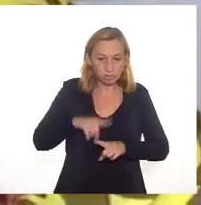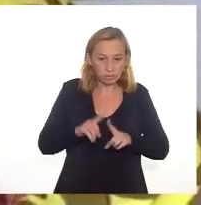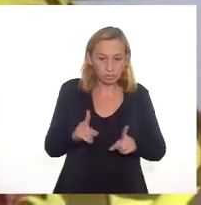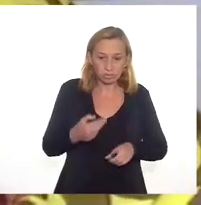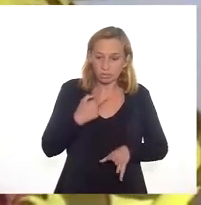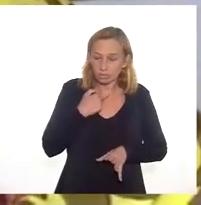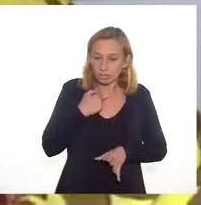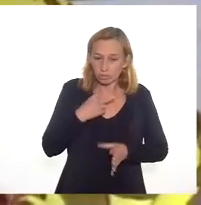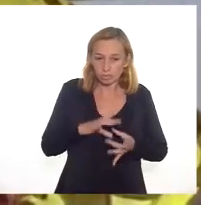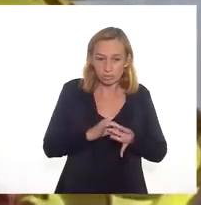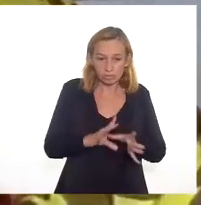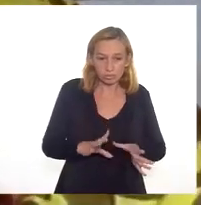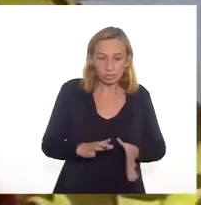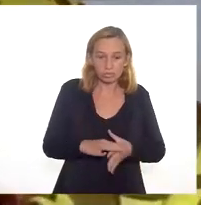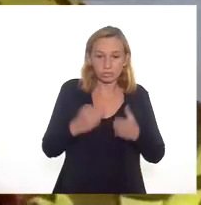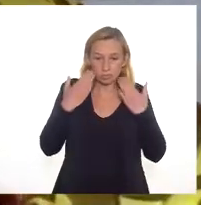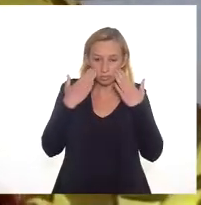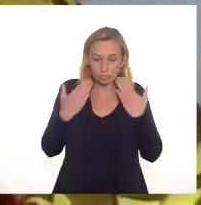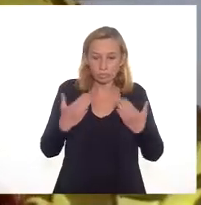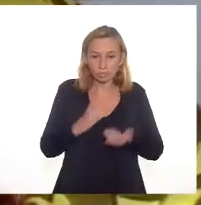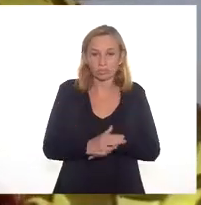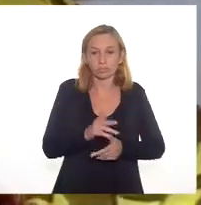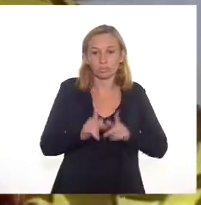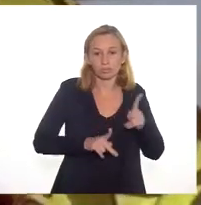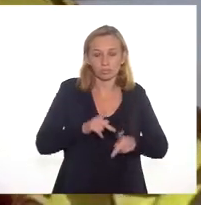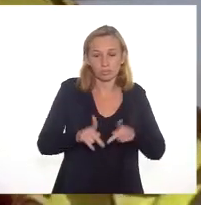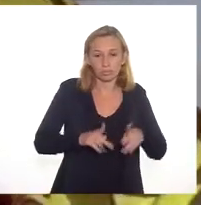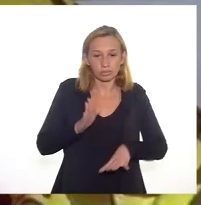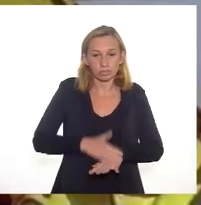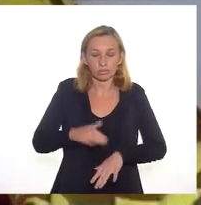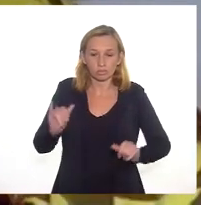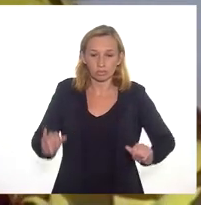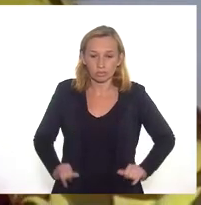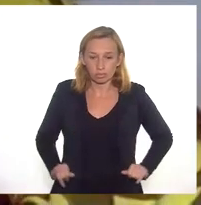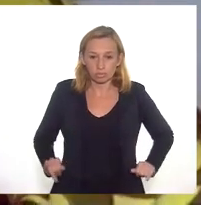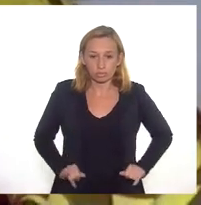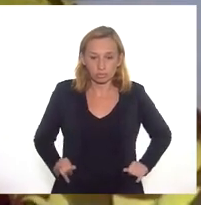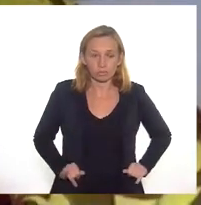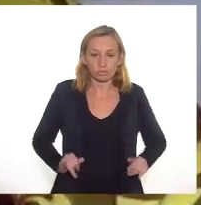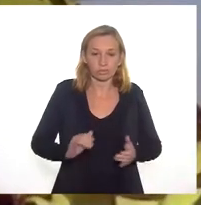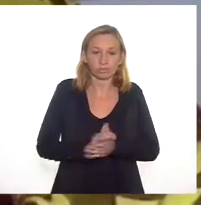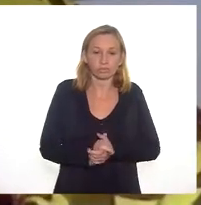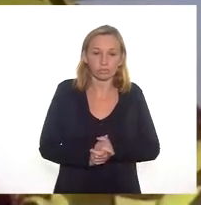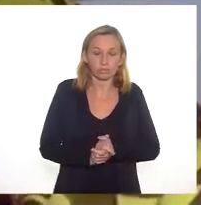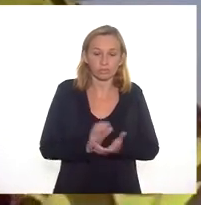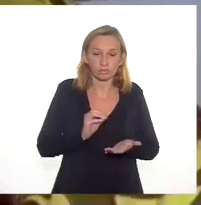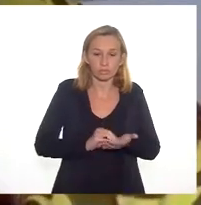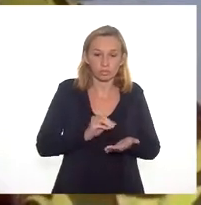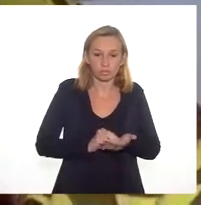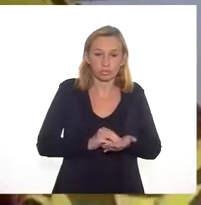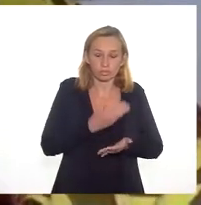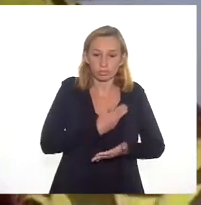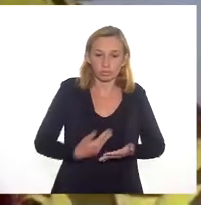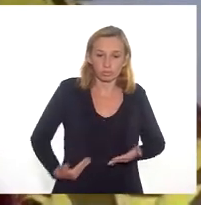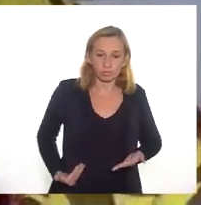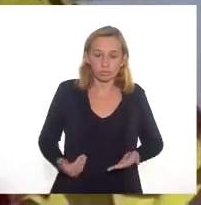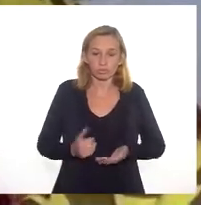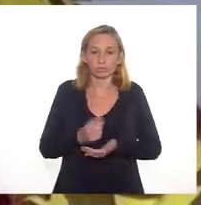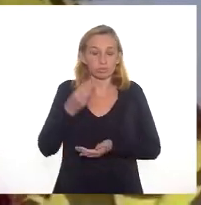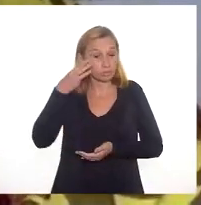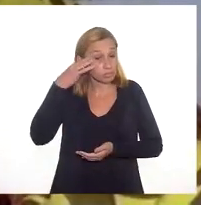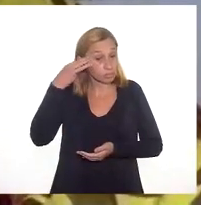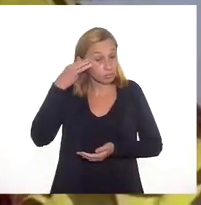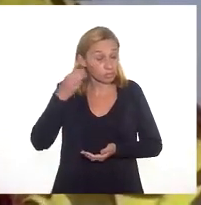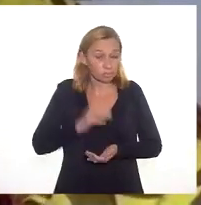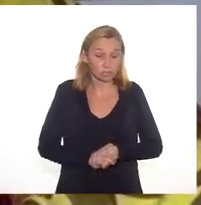eu não poderia deixar de representar a população que mais sofreu com o desgoverno, breve desgoverno do Wilson